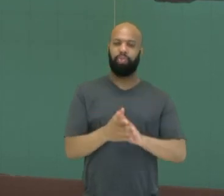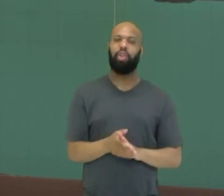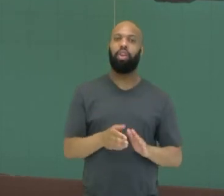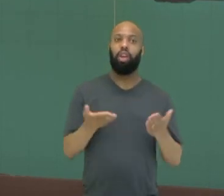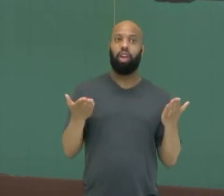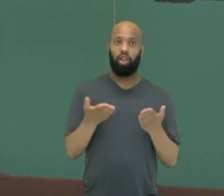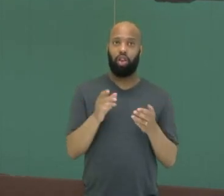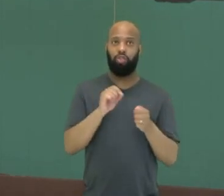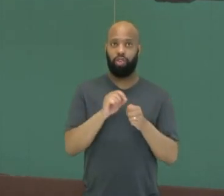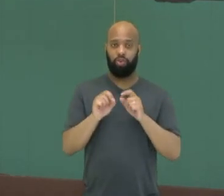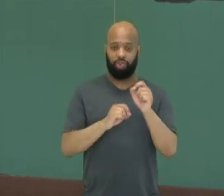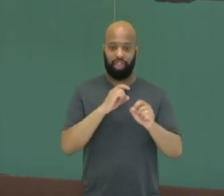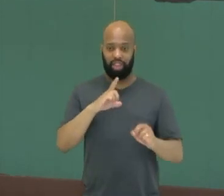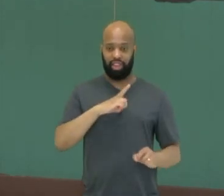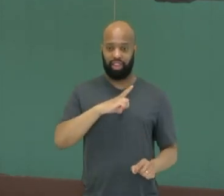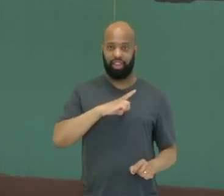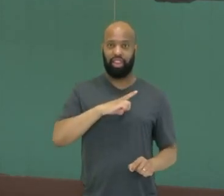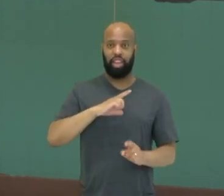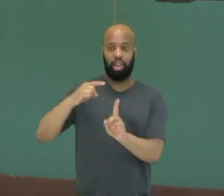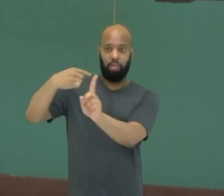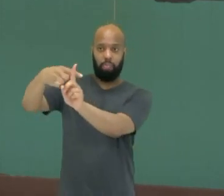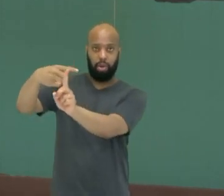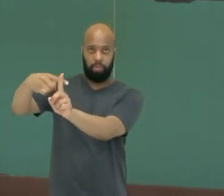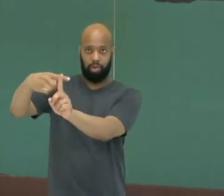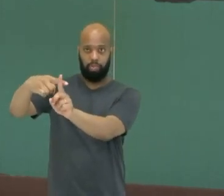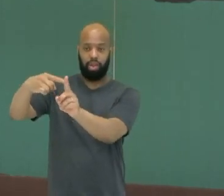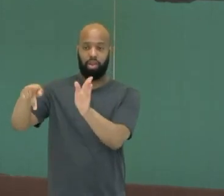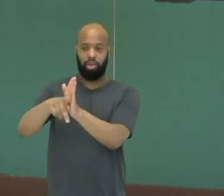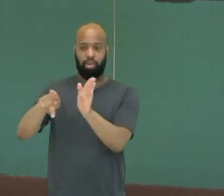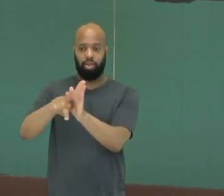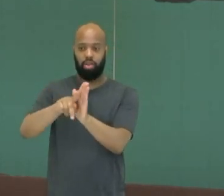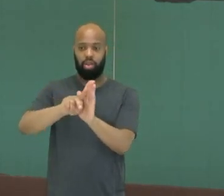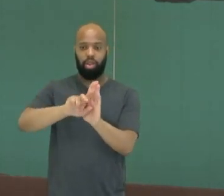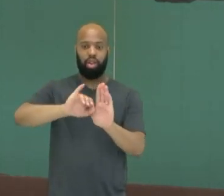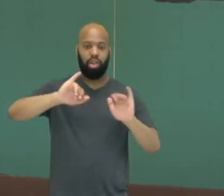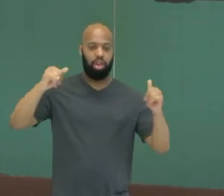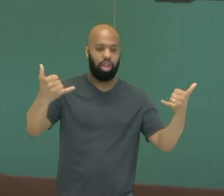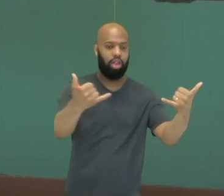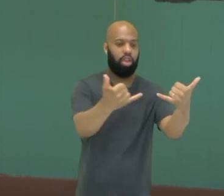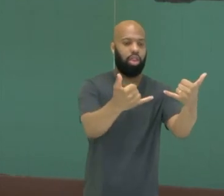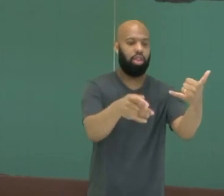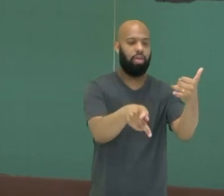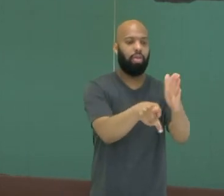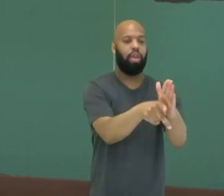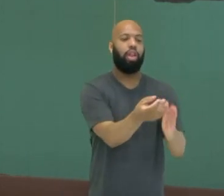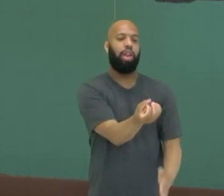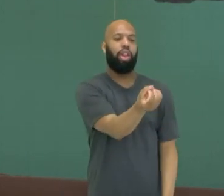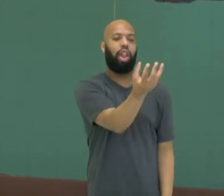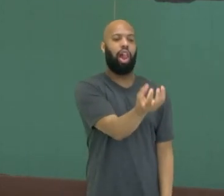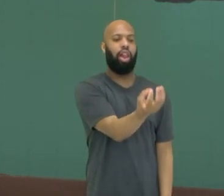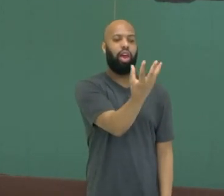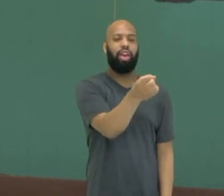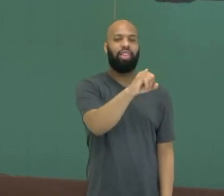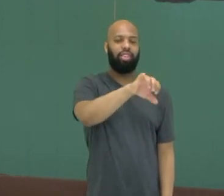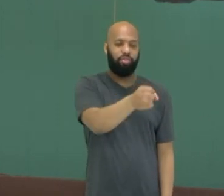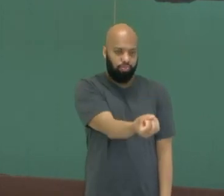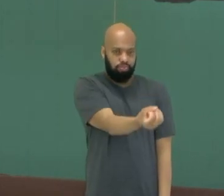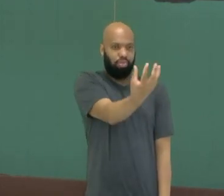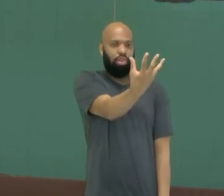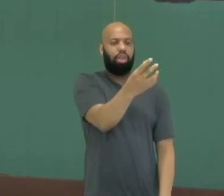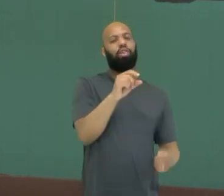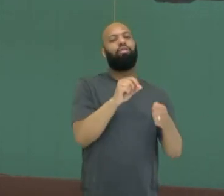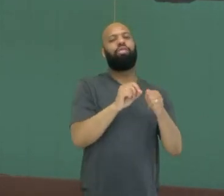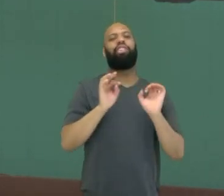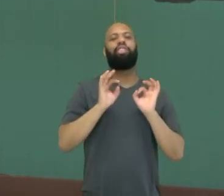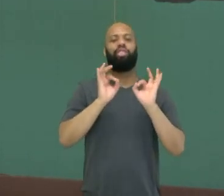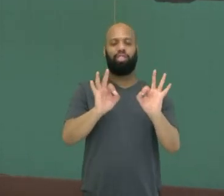Encoste o fio do polo positivo na parte de baixo da lâmpada para testá-la. E se essa lâmpada acender, significa que você fez tudo